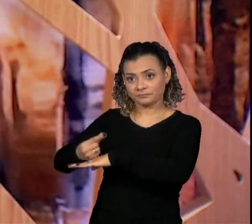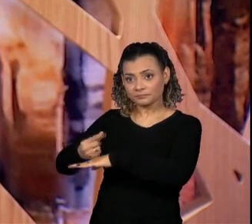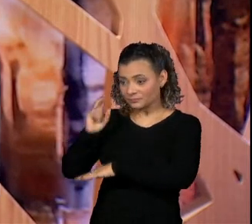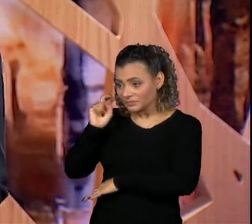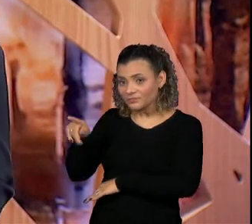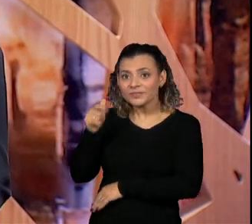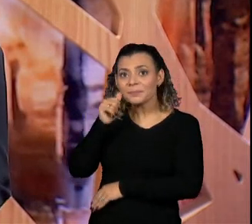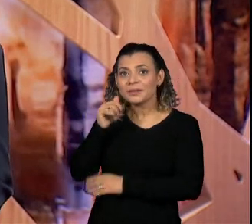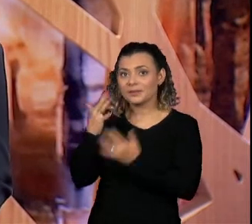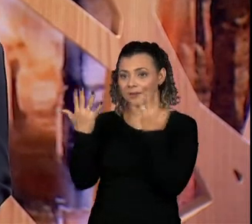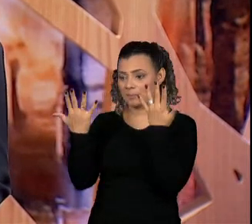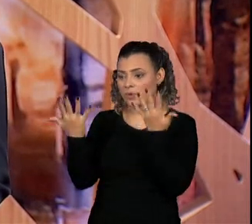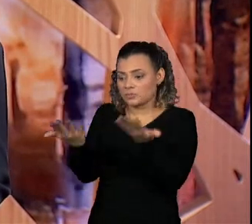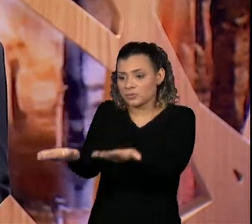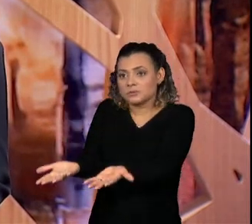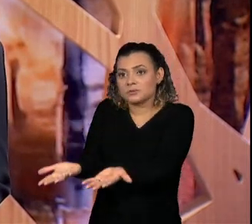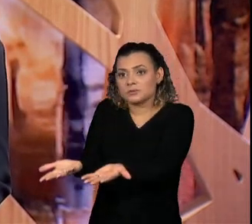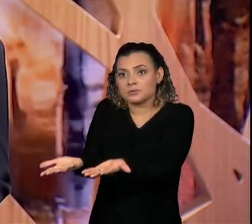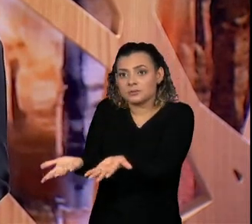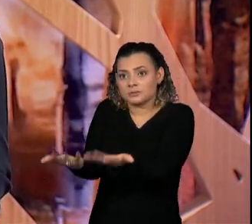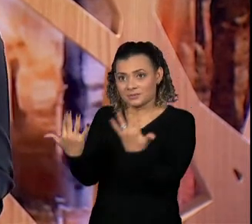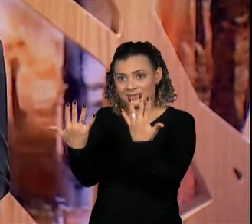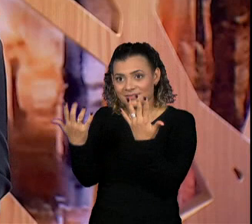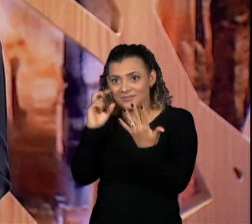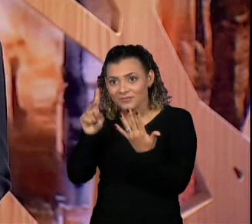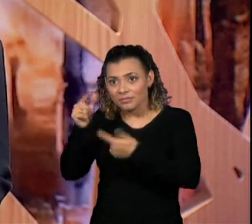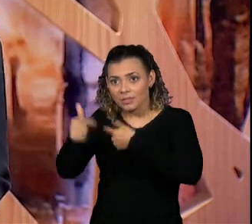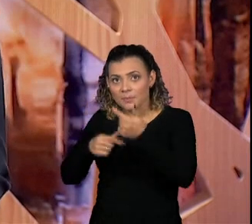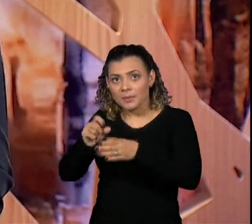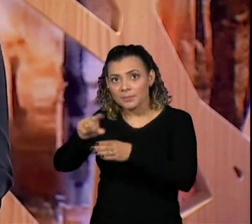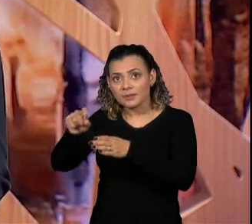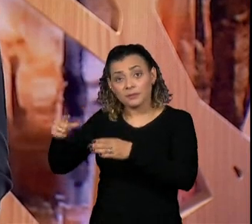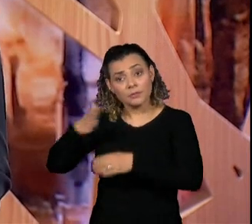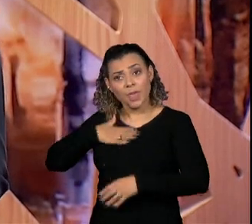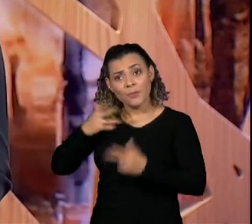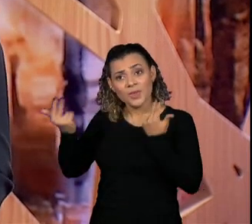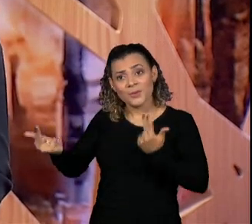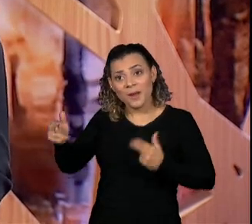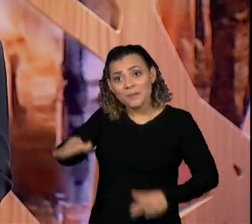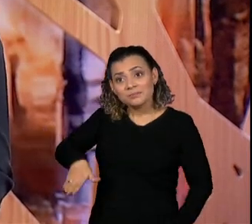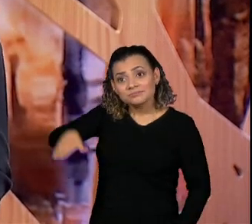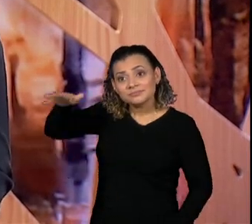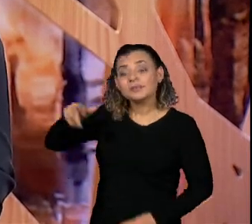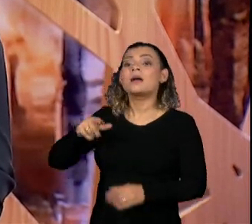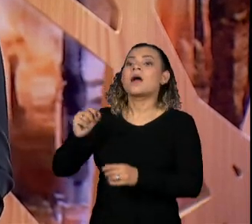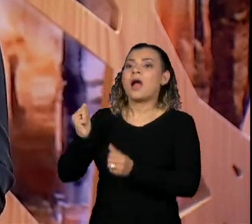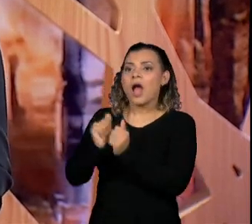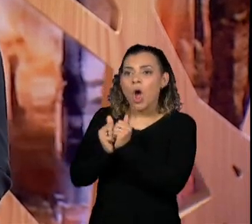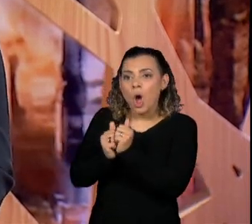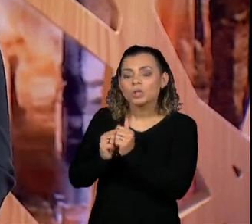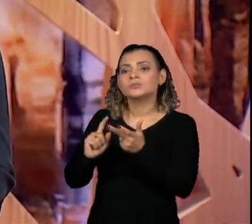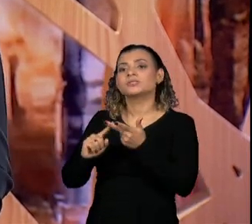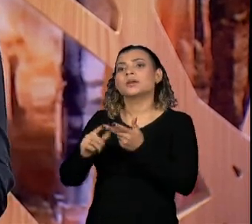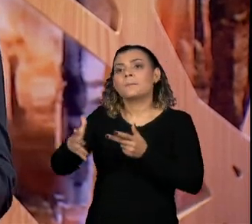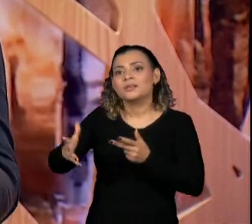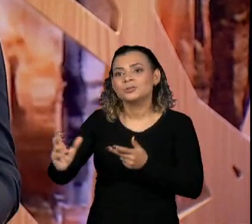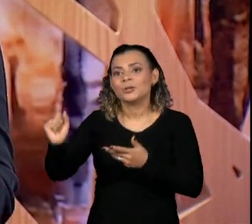meninas mostrando as mãos, eu cresci assim também. Plantando, colhendo, era arroz, mandioca,